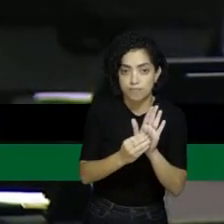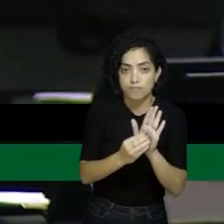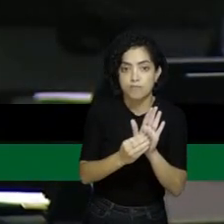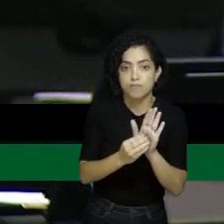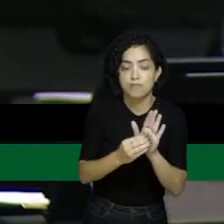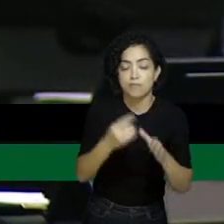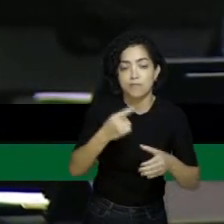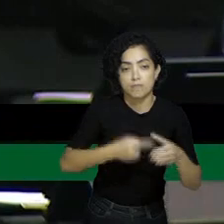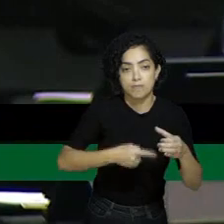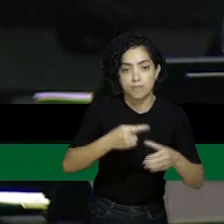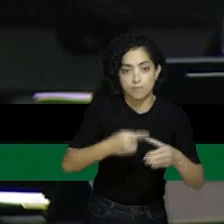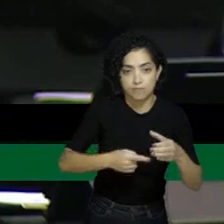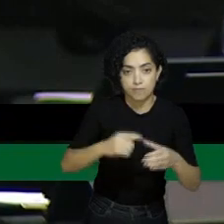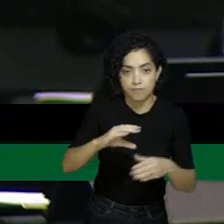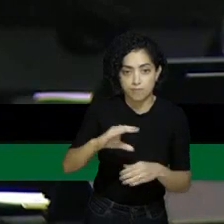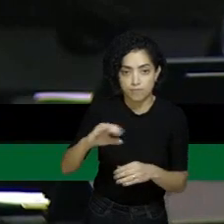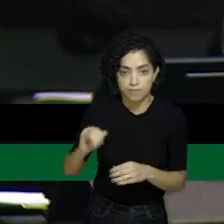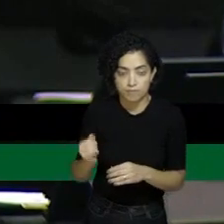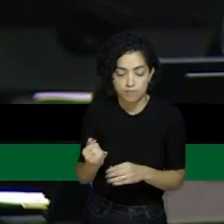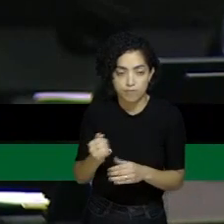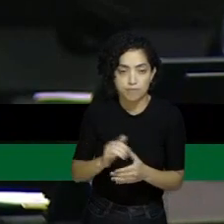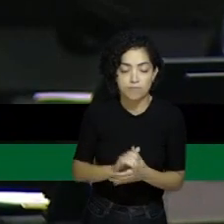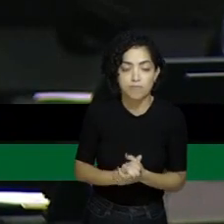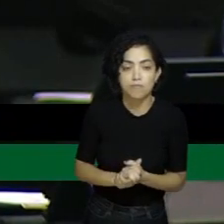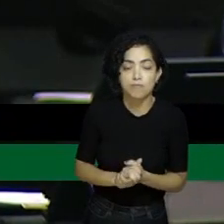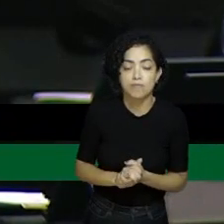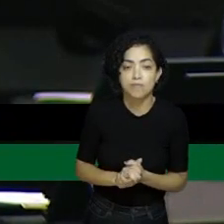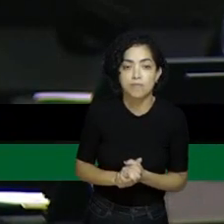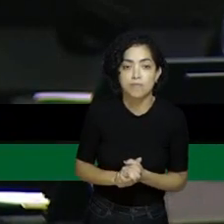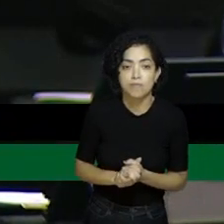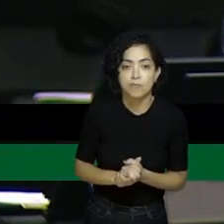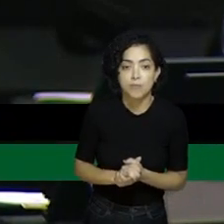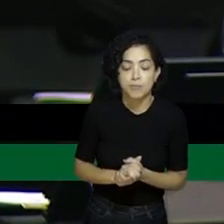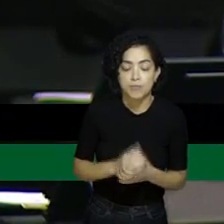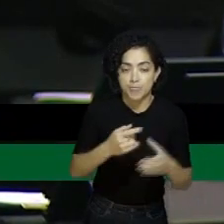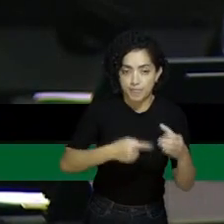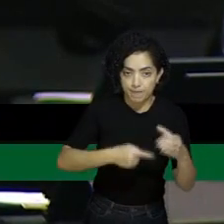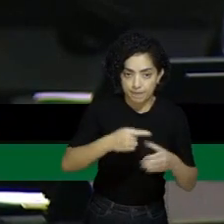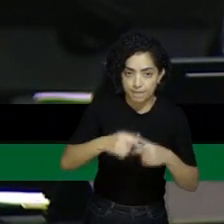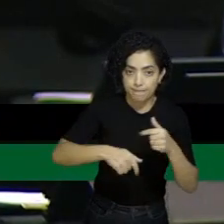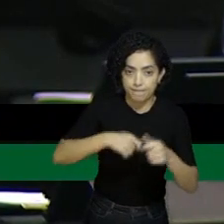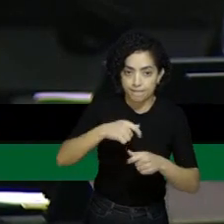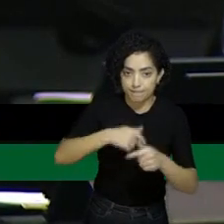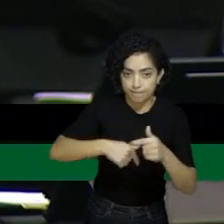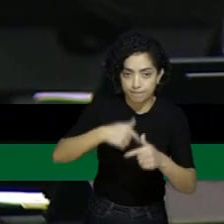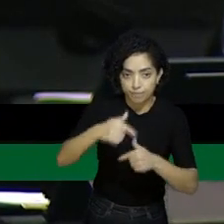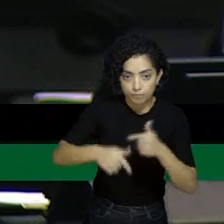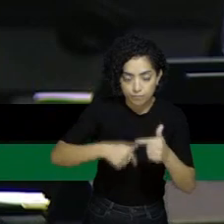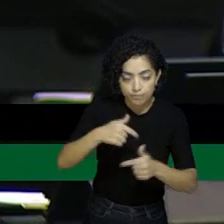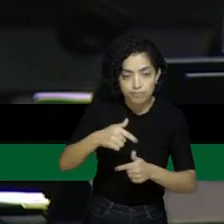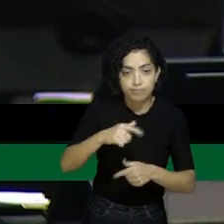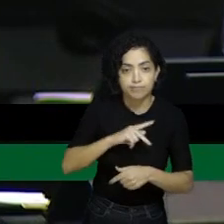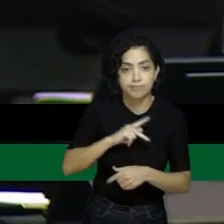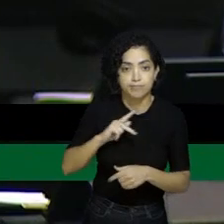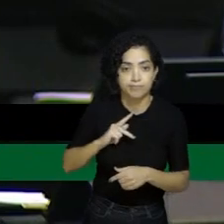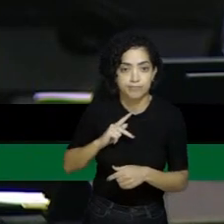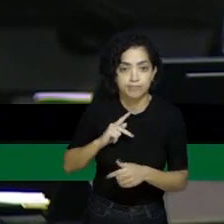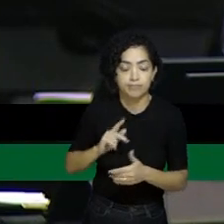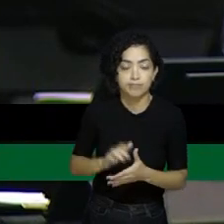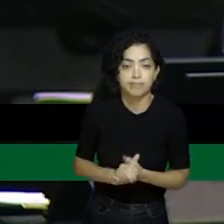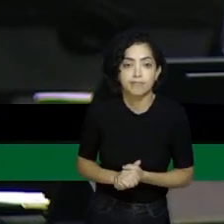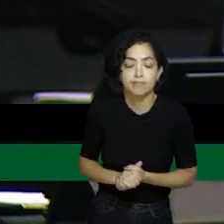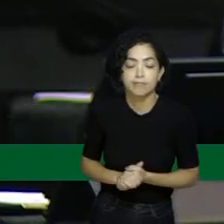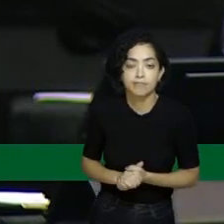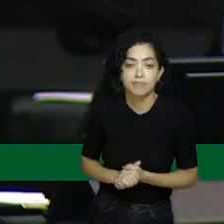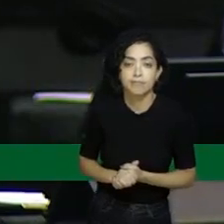favoráveis das comissões de Constituição e Justiça, relator deputado Pepe Colasso, Comissão de Trabalho, Administração e Serviço Público, relatoria deputado Antídio Lunelli,